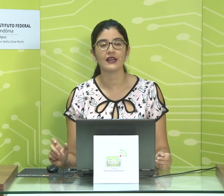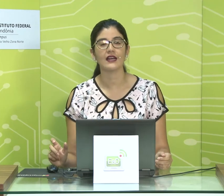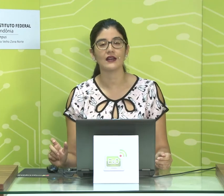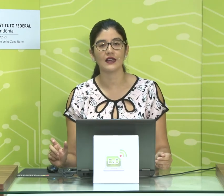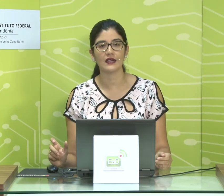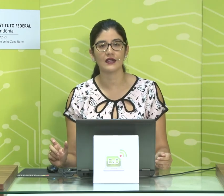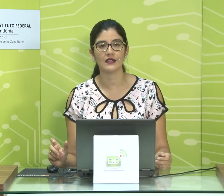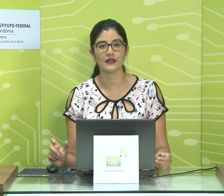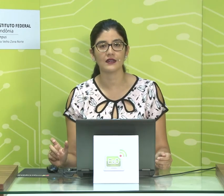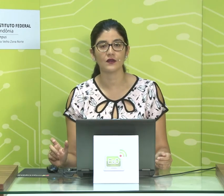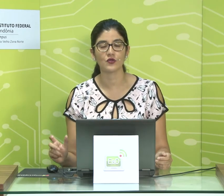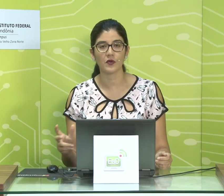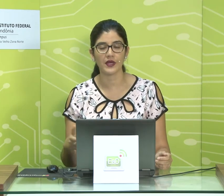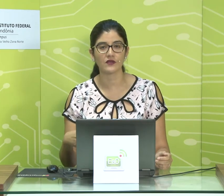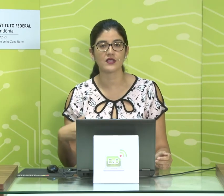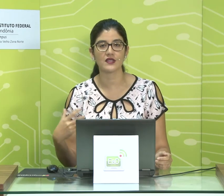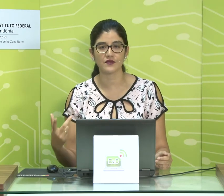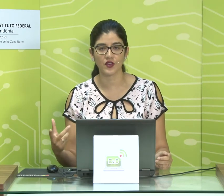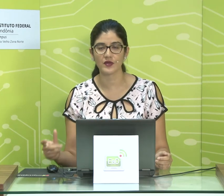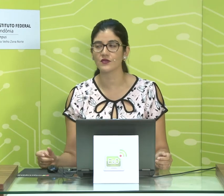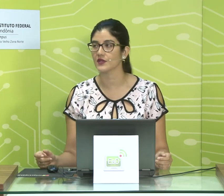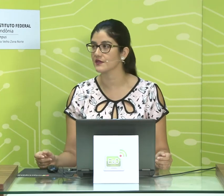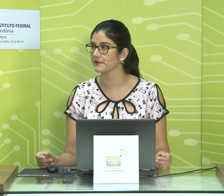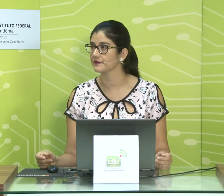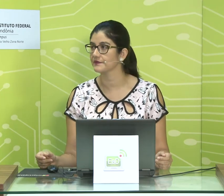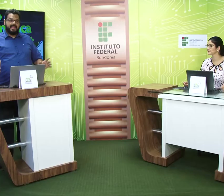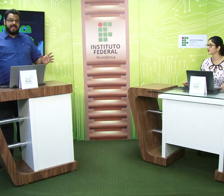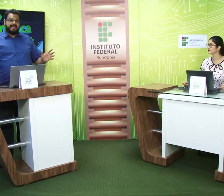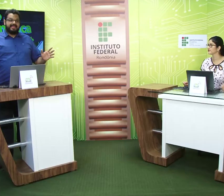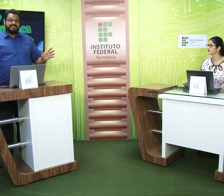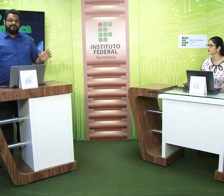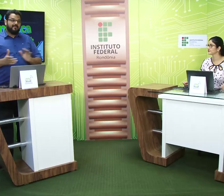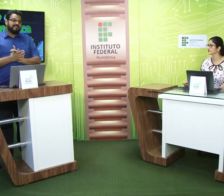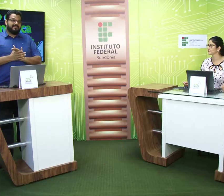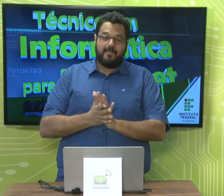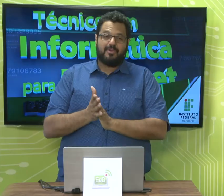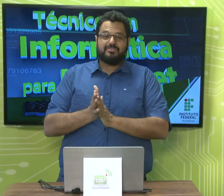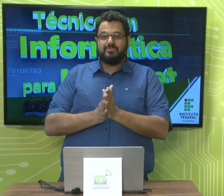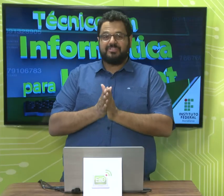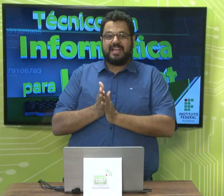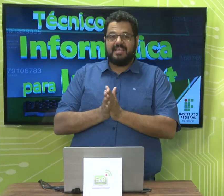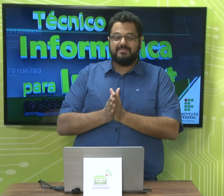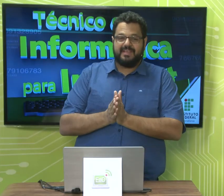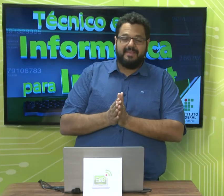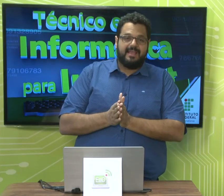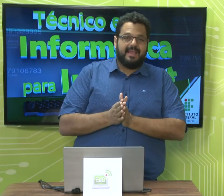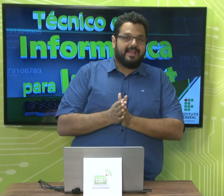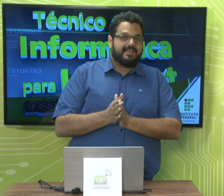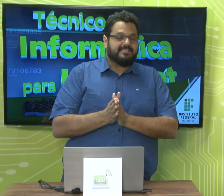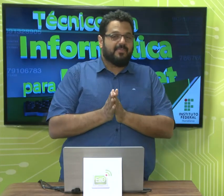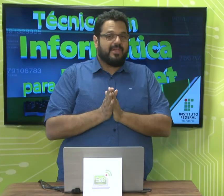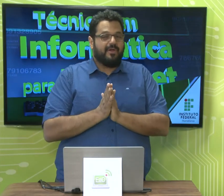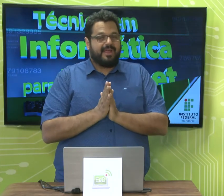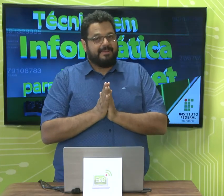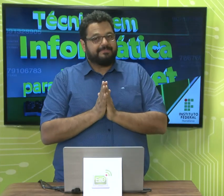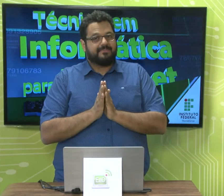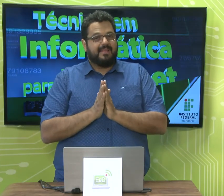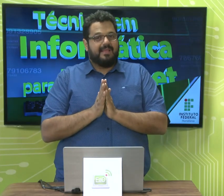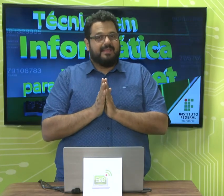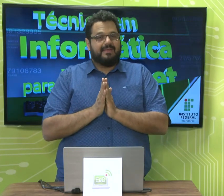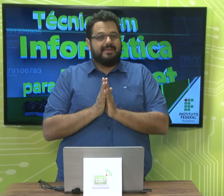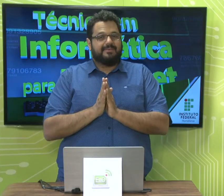oportunizar os momentos e as informações. Então, vamos lá. Vamos ao nosso estudo de caso, né? A questão maior